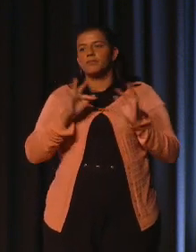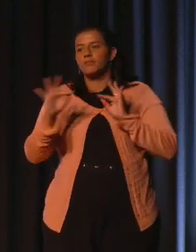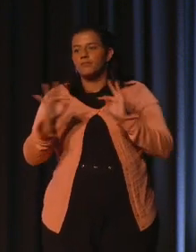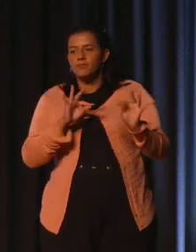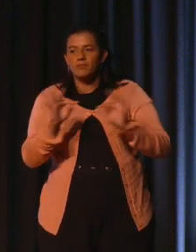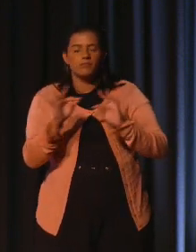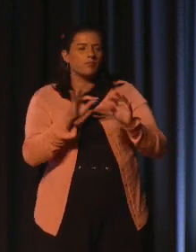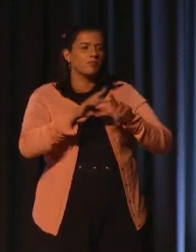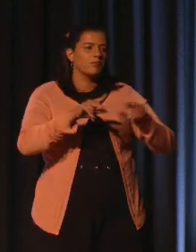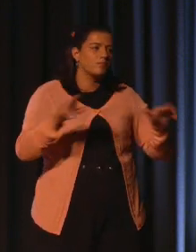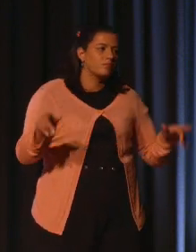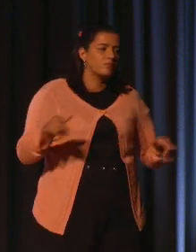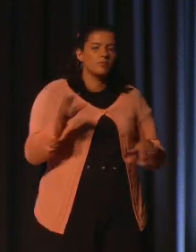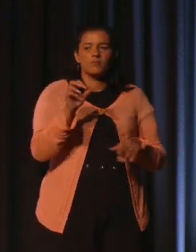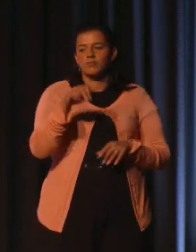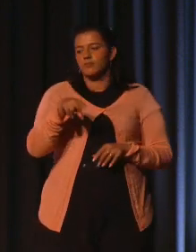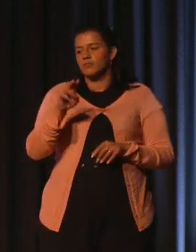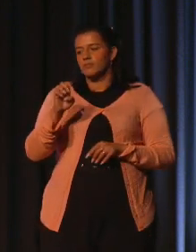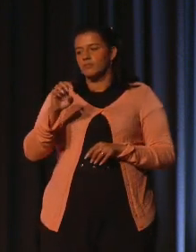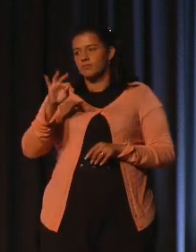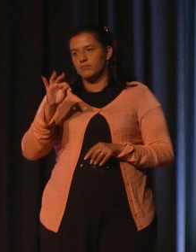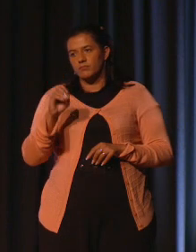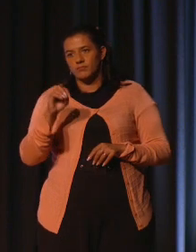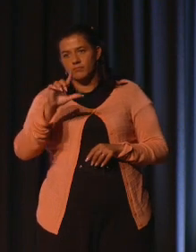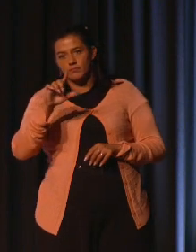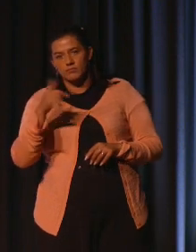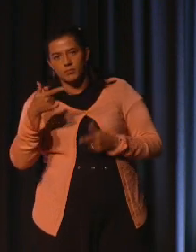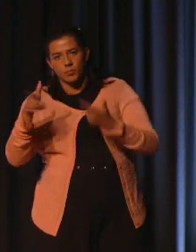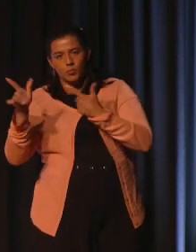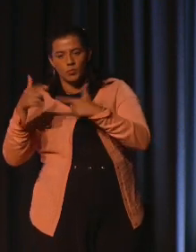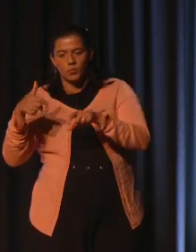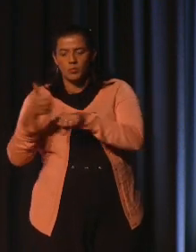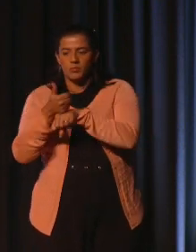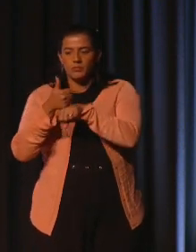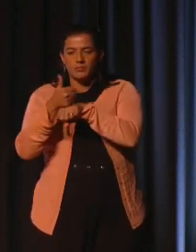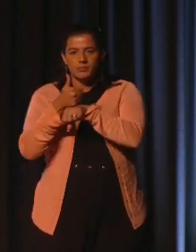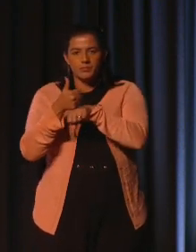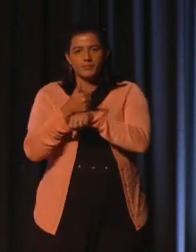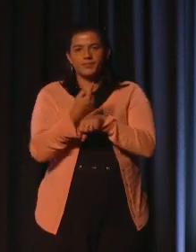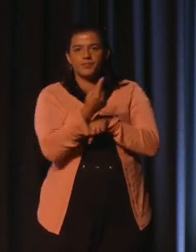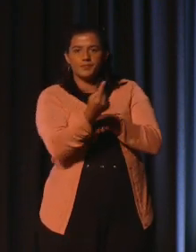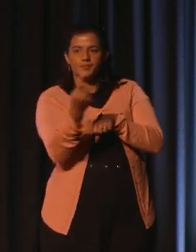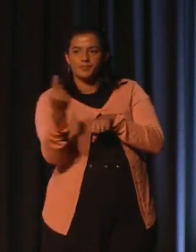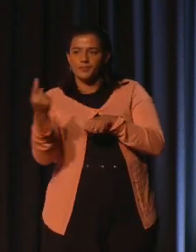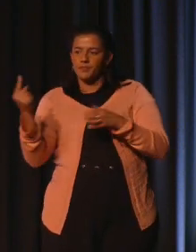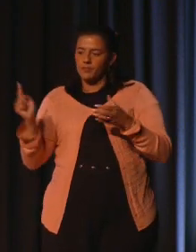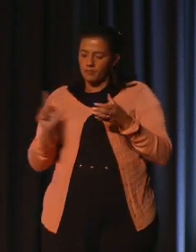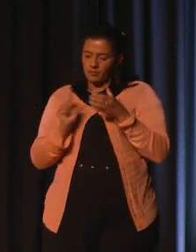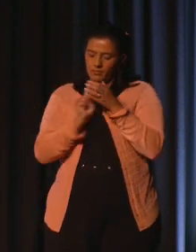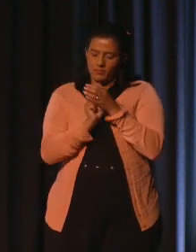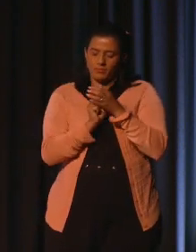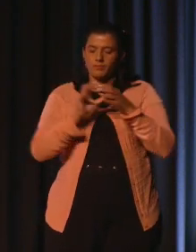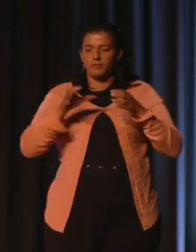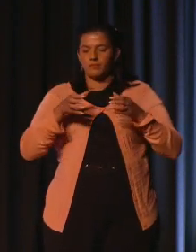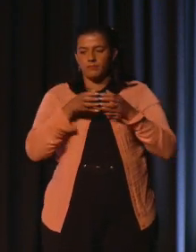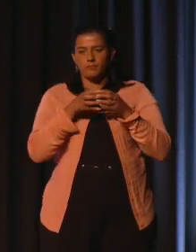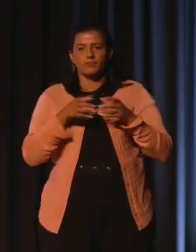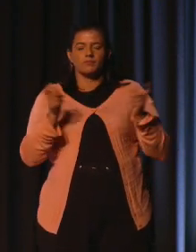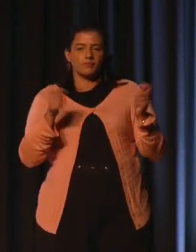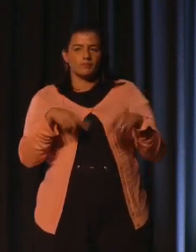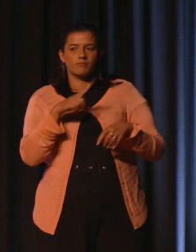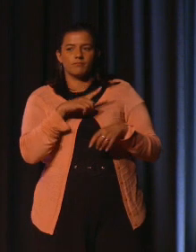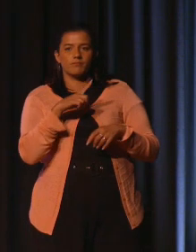físico, odontólogo, N outros profissionais, né? Cada um tem o seu papel dentro da equipe multiprofissional.